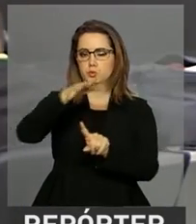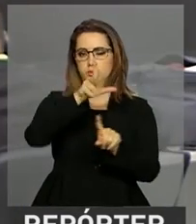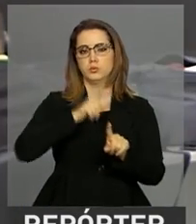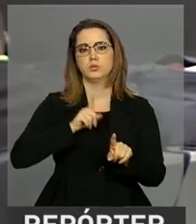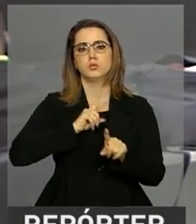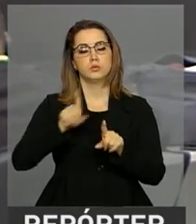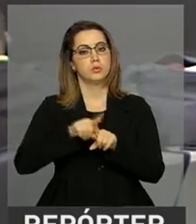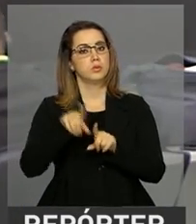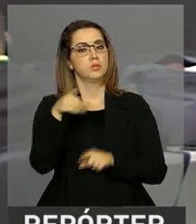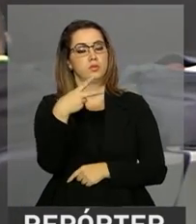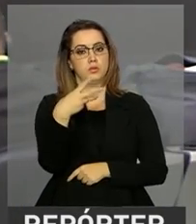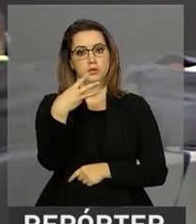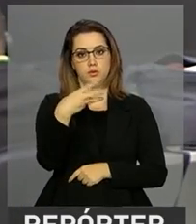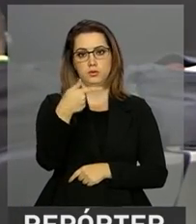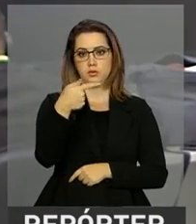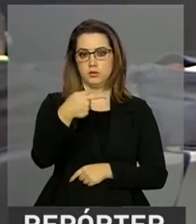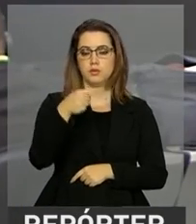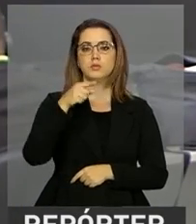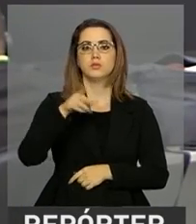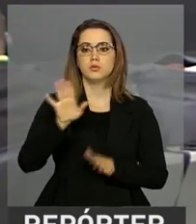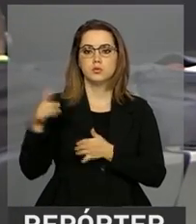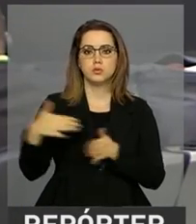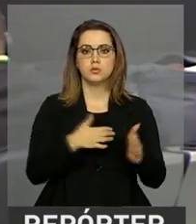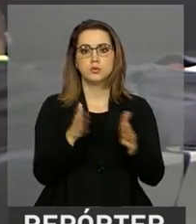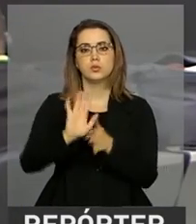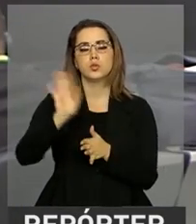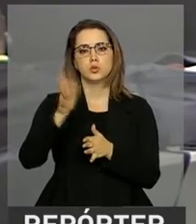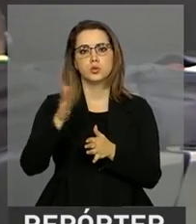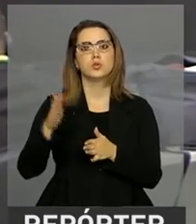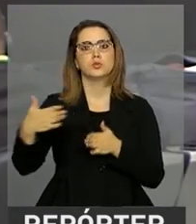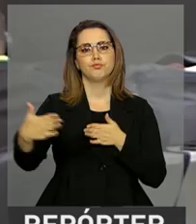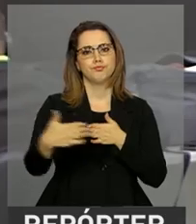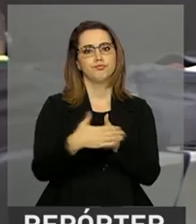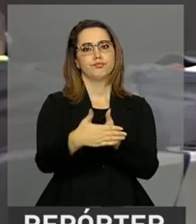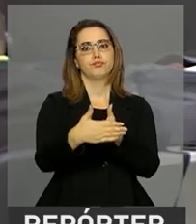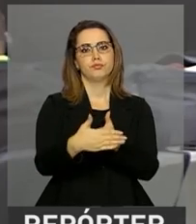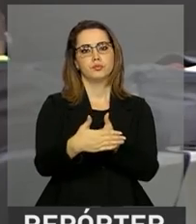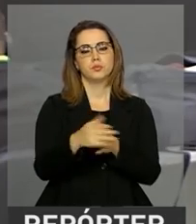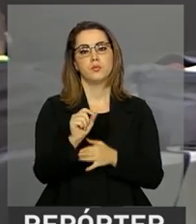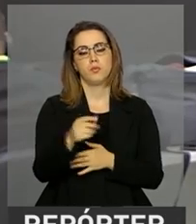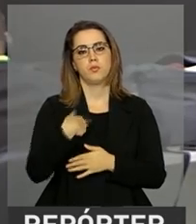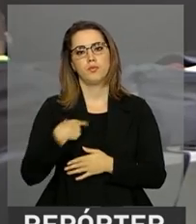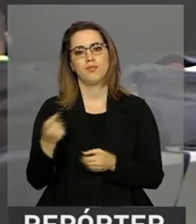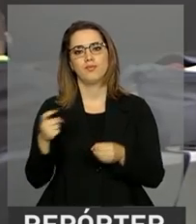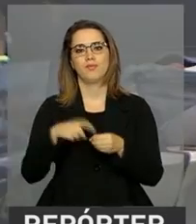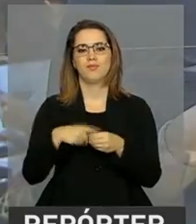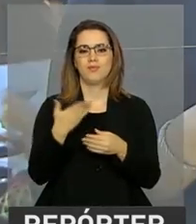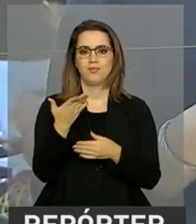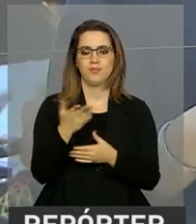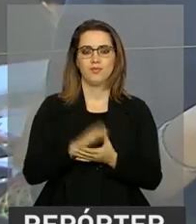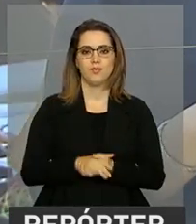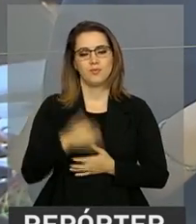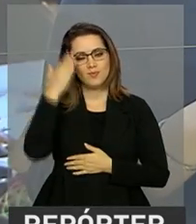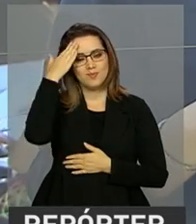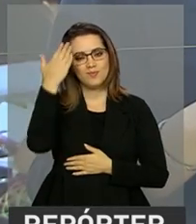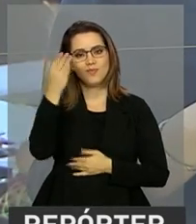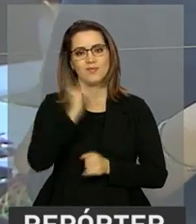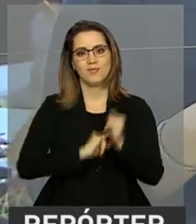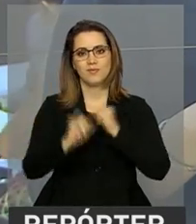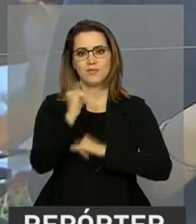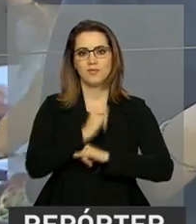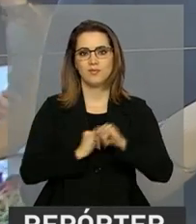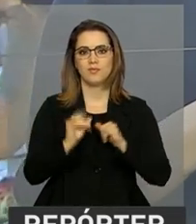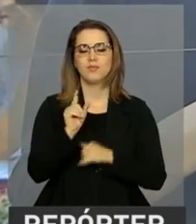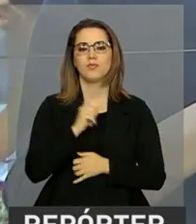momento, 37 ruas ao redor do estádio já estão bloqueadas. Voltamos com você. Obrigada, Luana, pelas